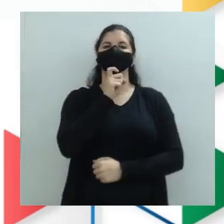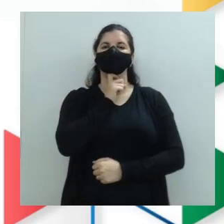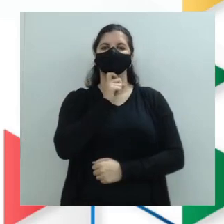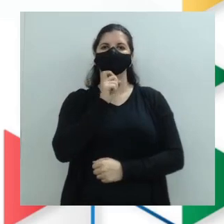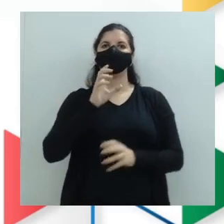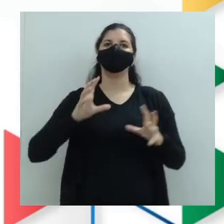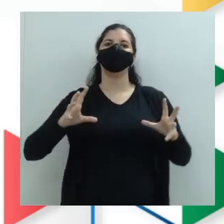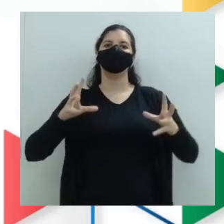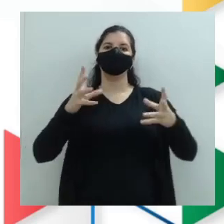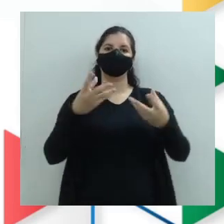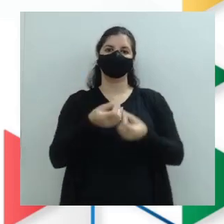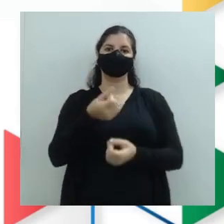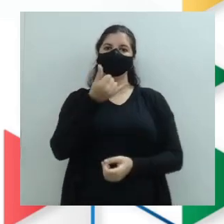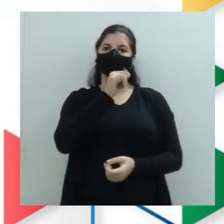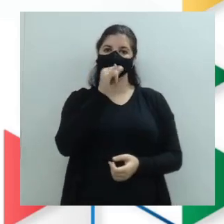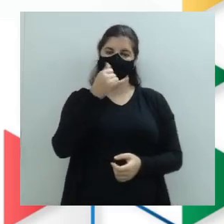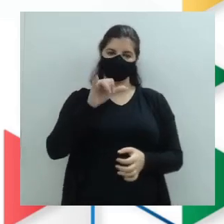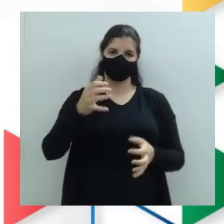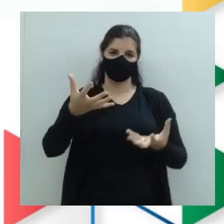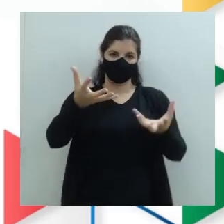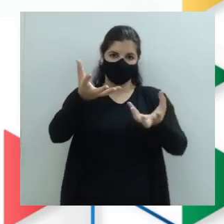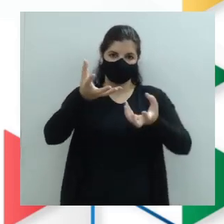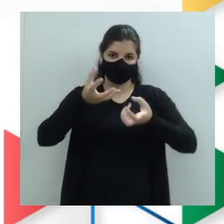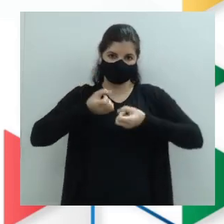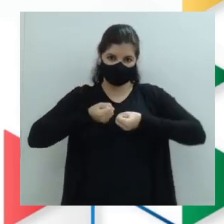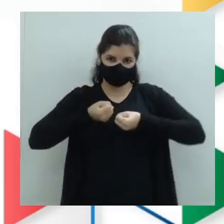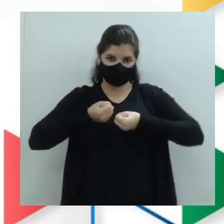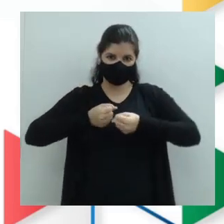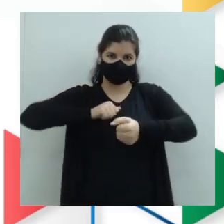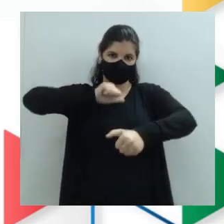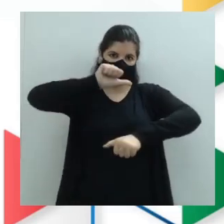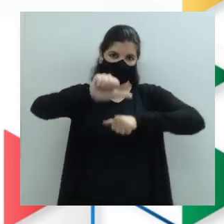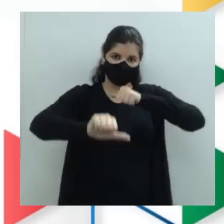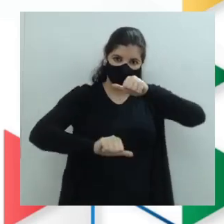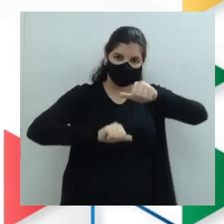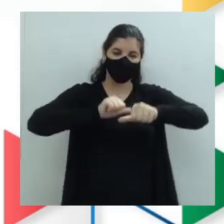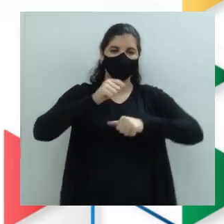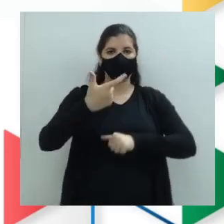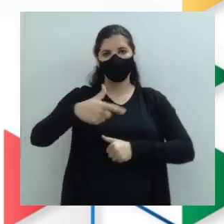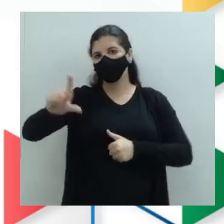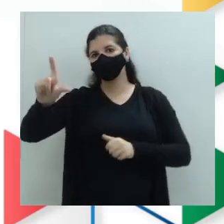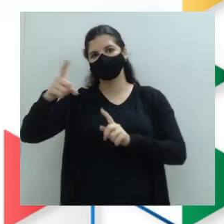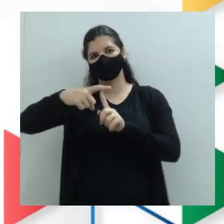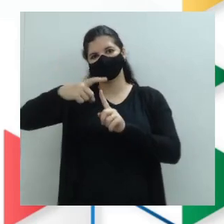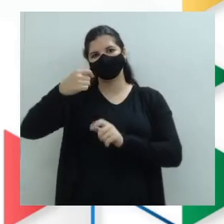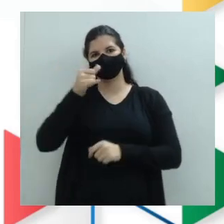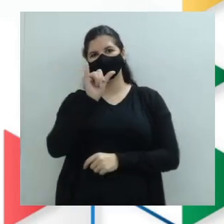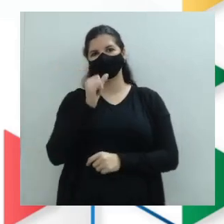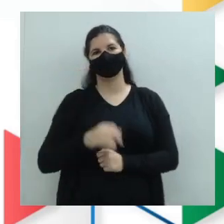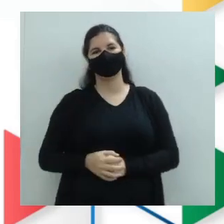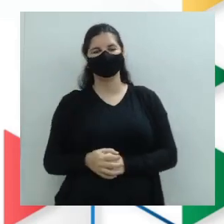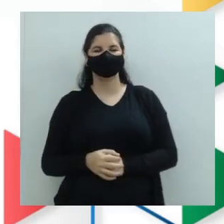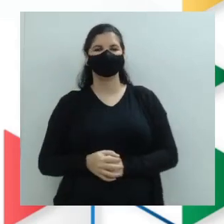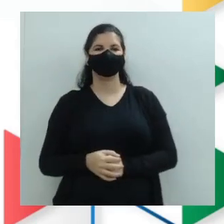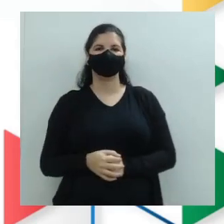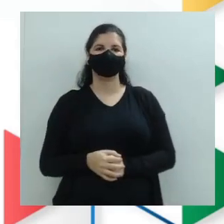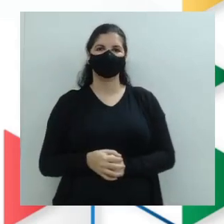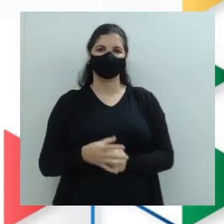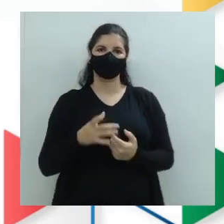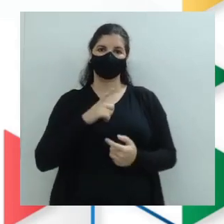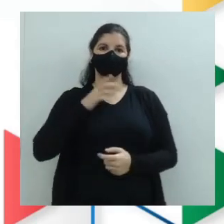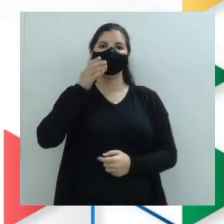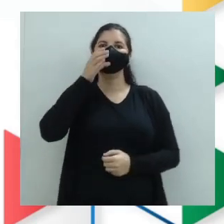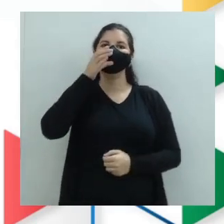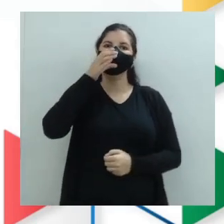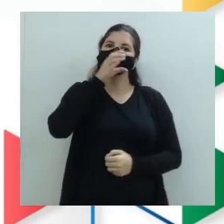vai pegar a energia elétrica e vai transformar em outro tipo de energia. Então, quando eu tenho um